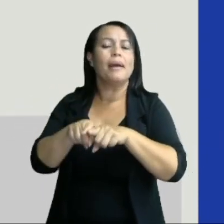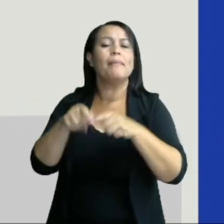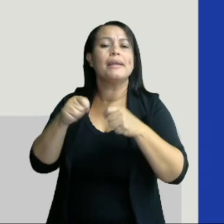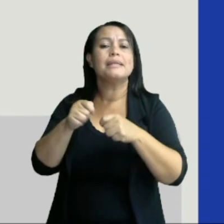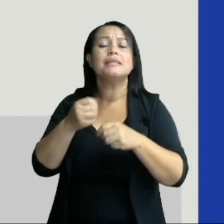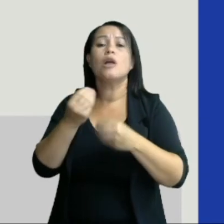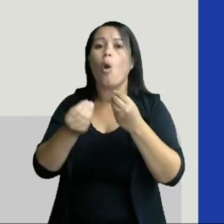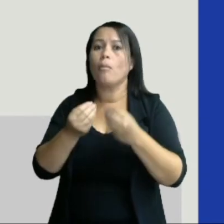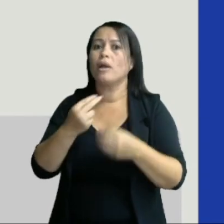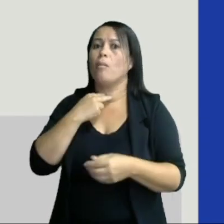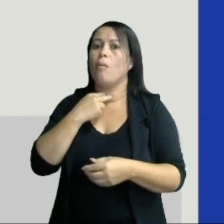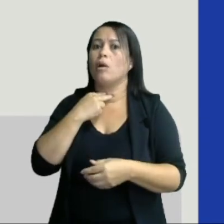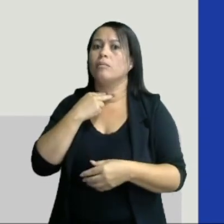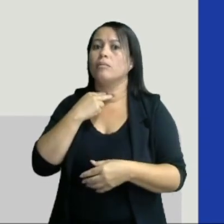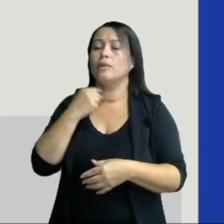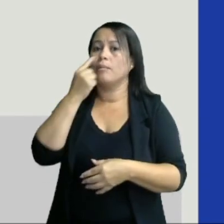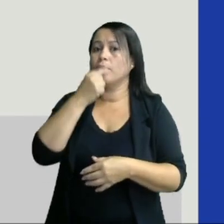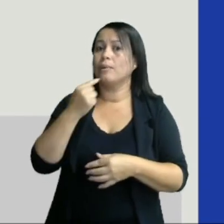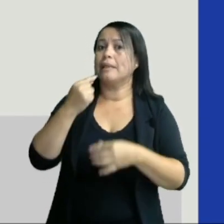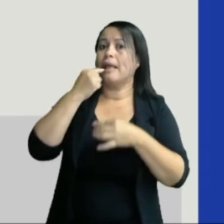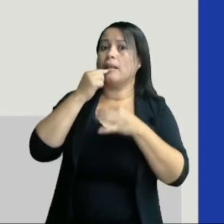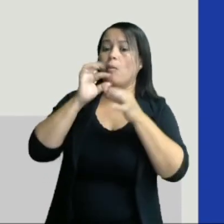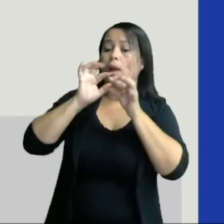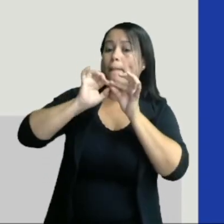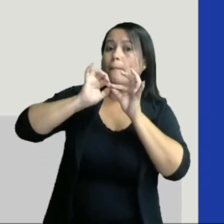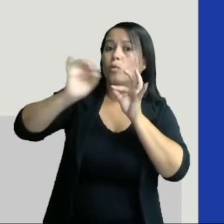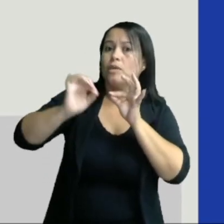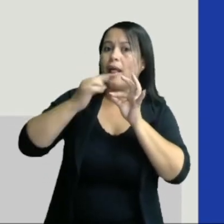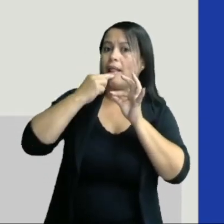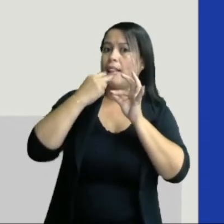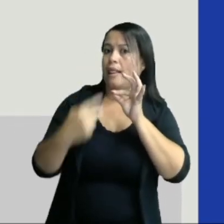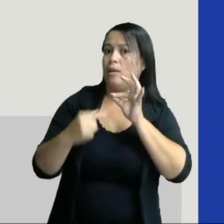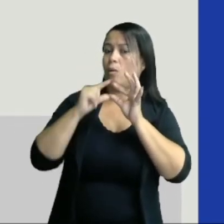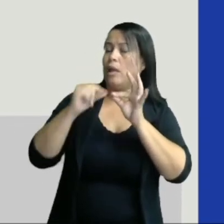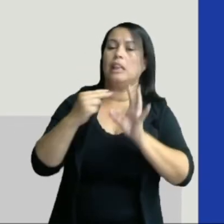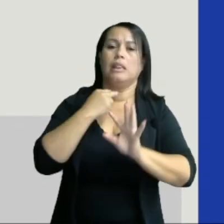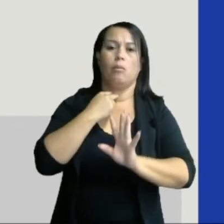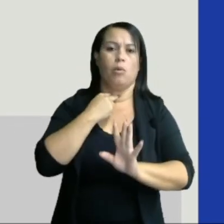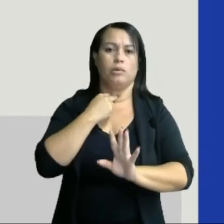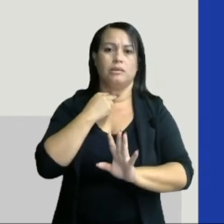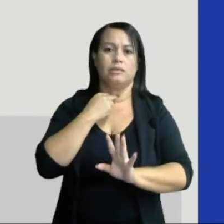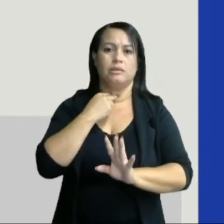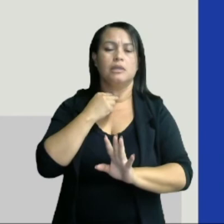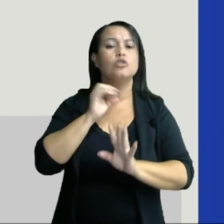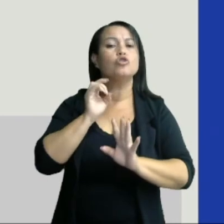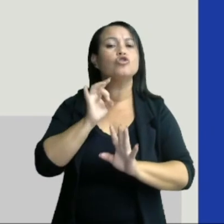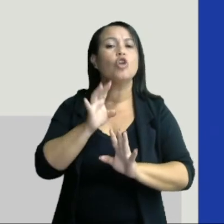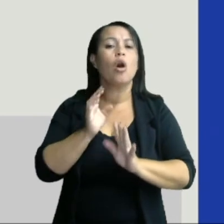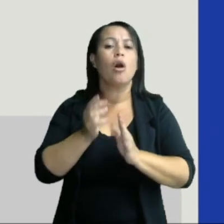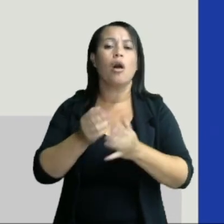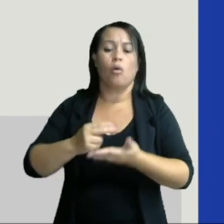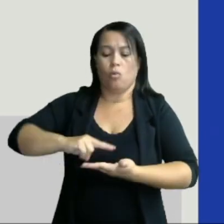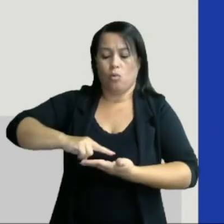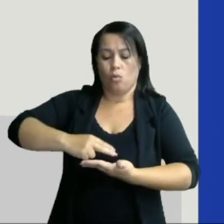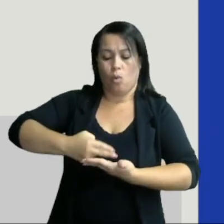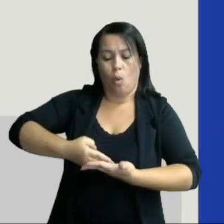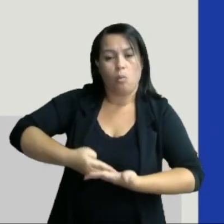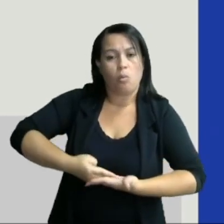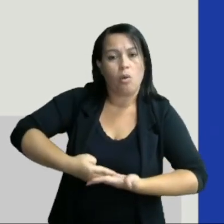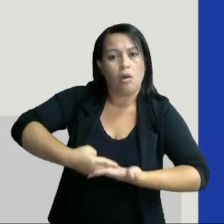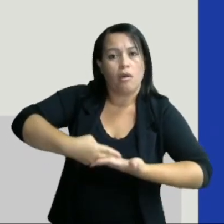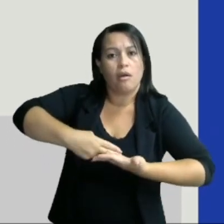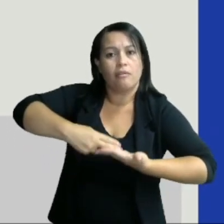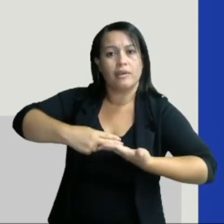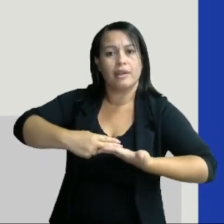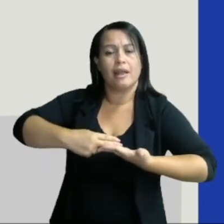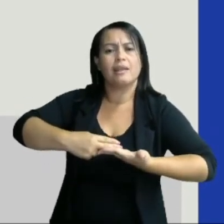evitar colocar o dedo na boca da pessoa e puxar a língua dela. Não faça isso. Basta somente virar a pessoa de lado que